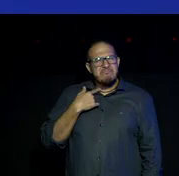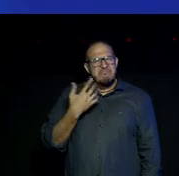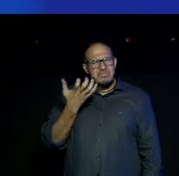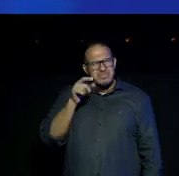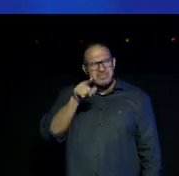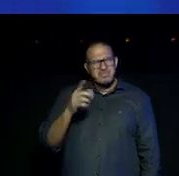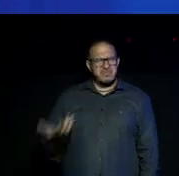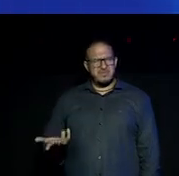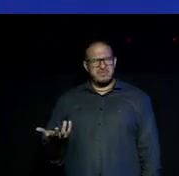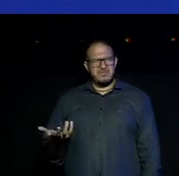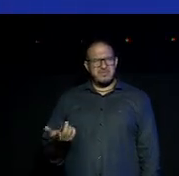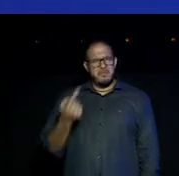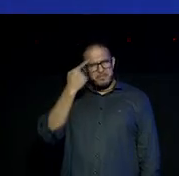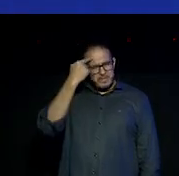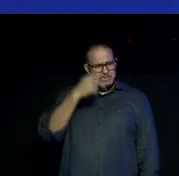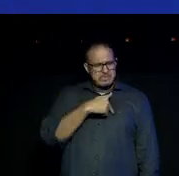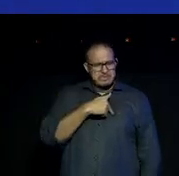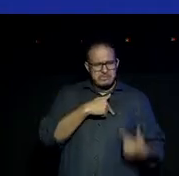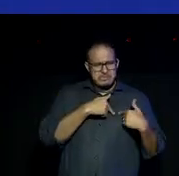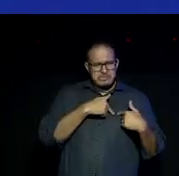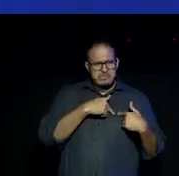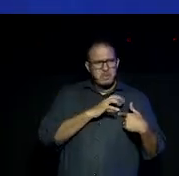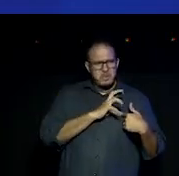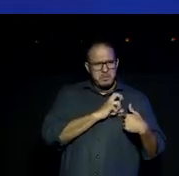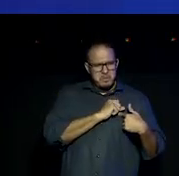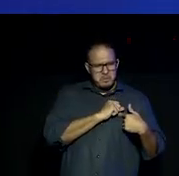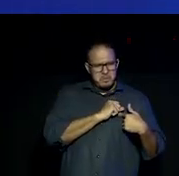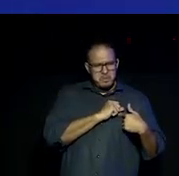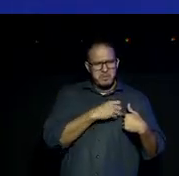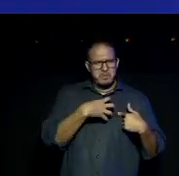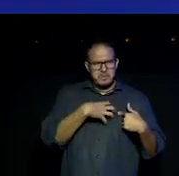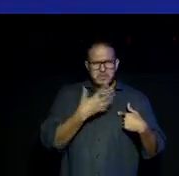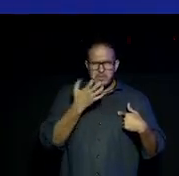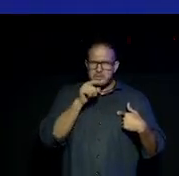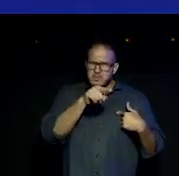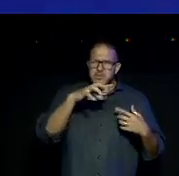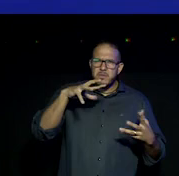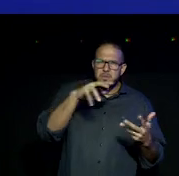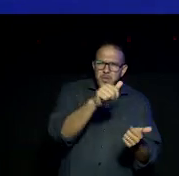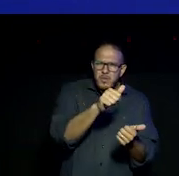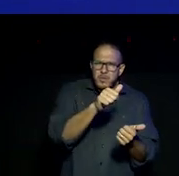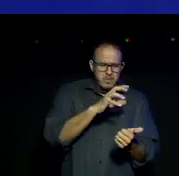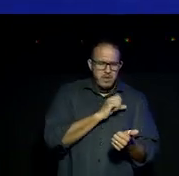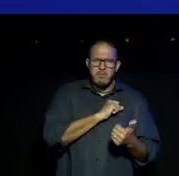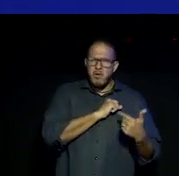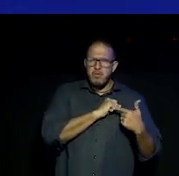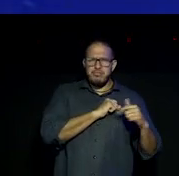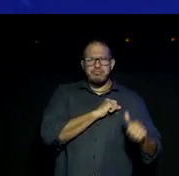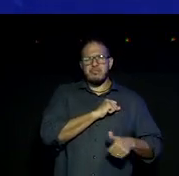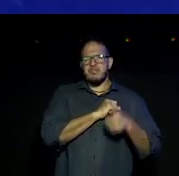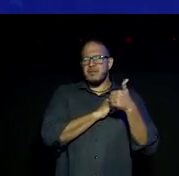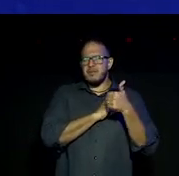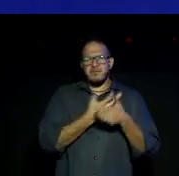quer? Consulte o amor e pergunte para ele se é esse tipo de mundo que ele quer construir. O amor é a melhor voz que